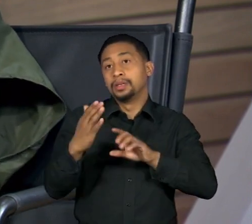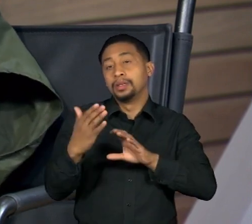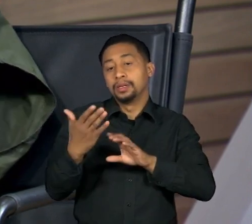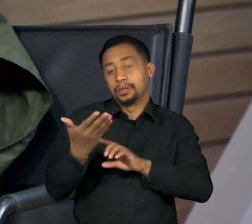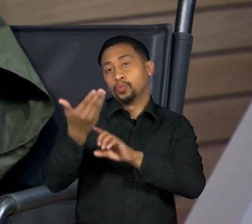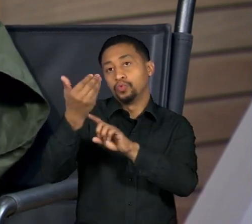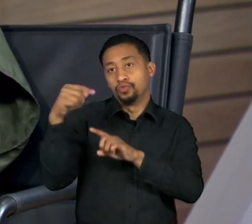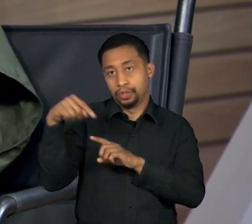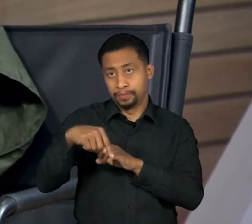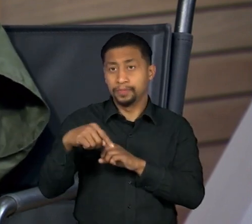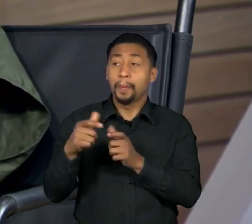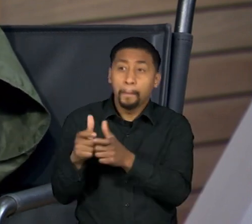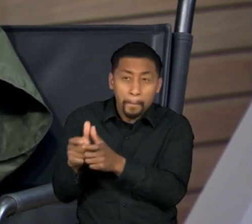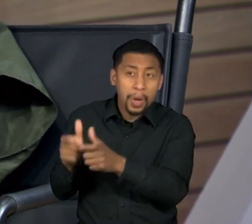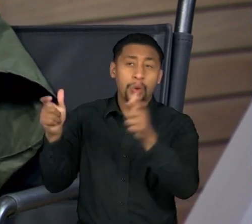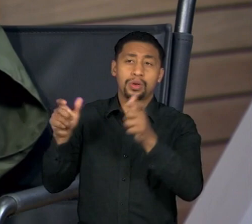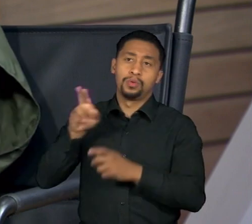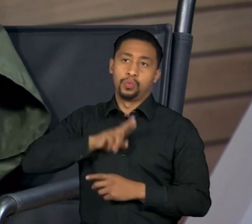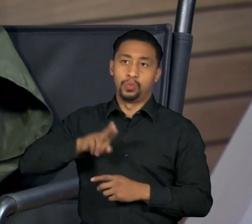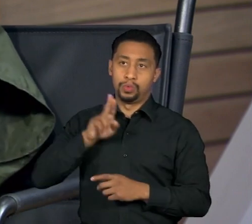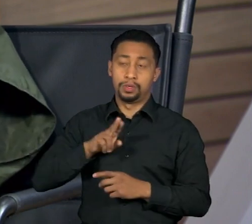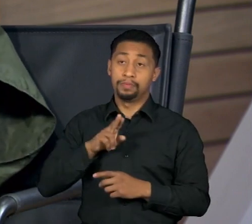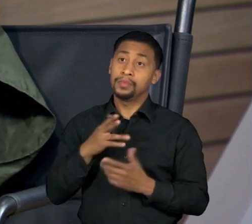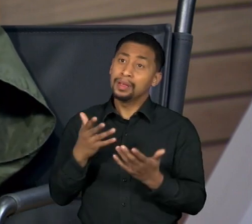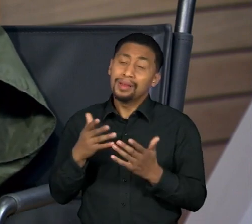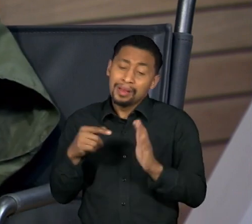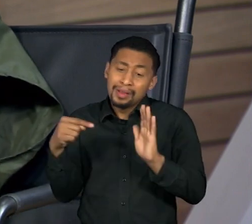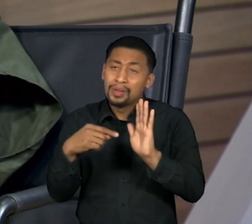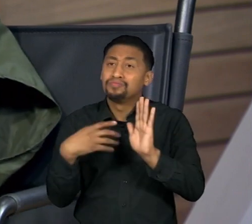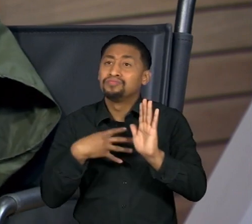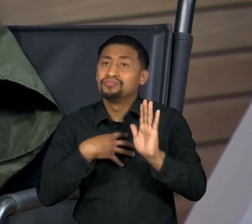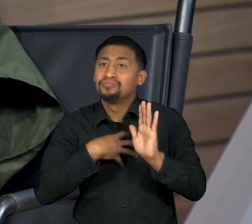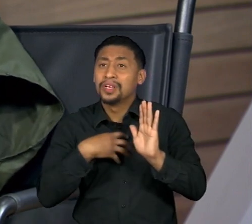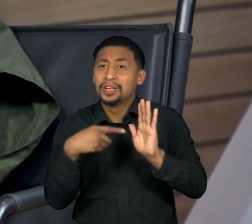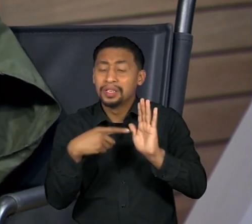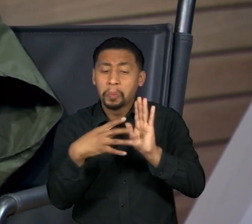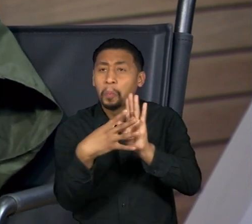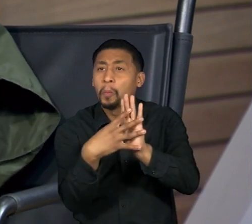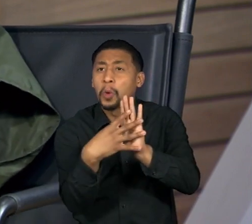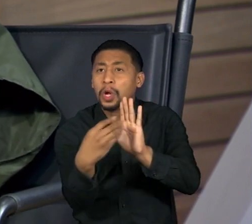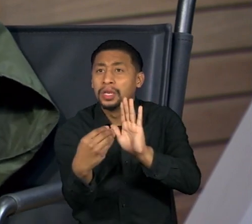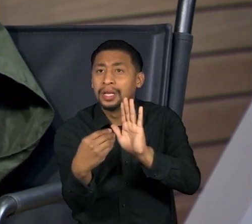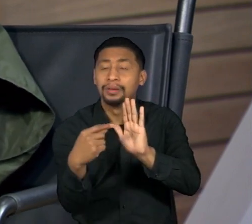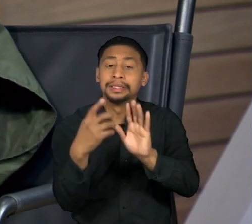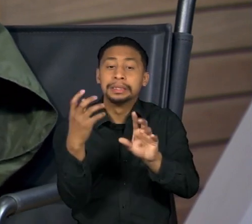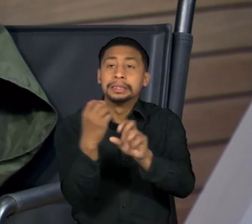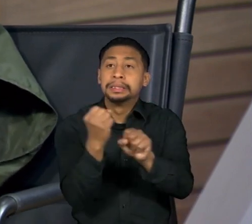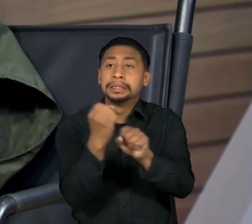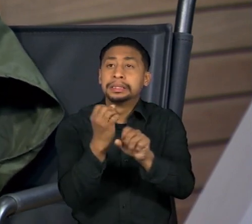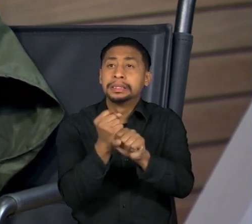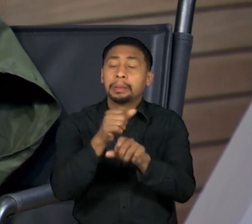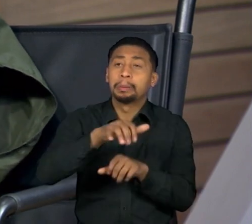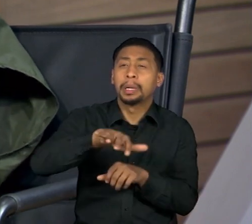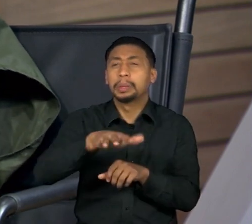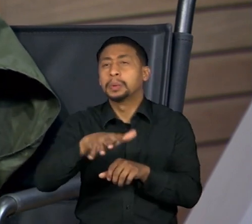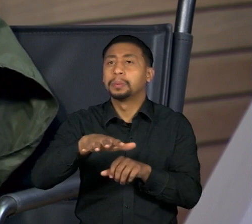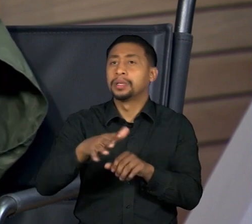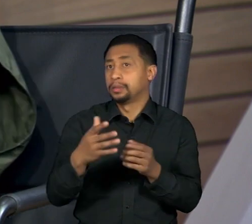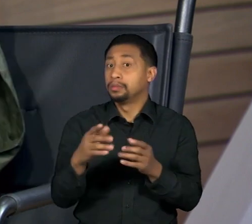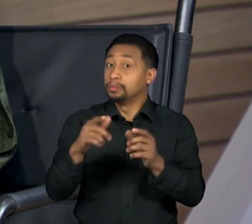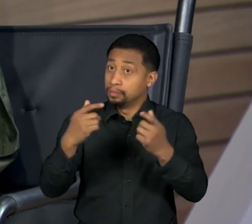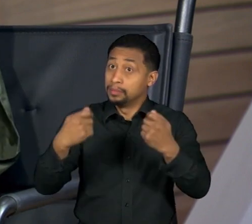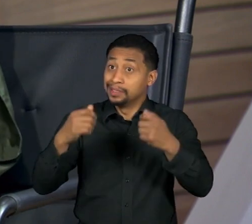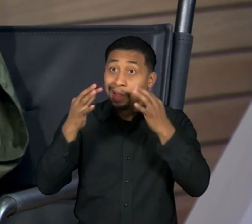técnica. É um modelo estatístico de probabilidade, né? Então, por isso, a gente já tem que ficar um pouco atento, porque ela faz